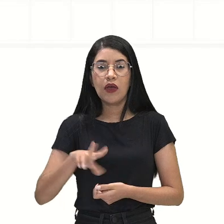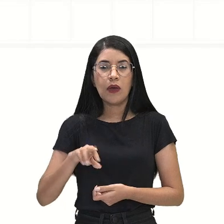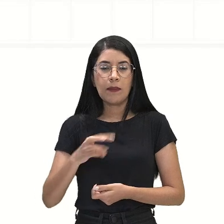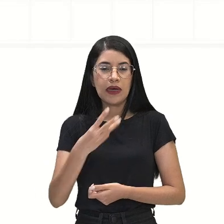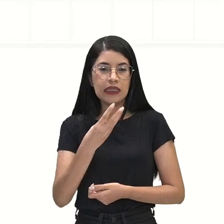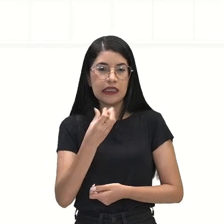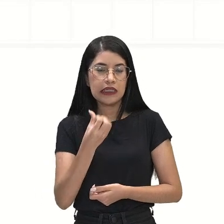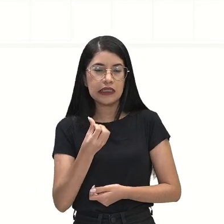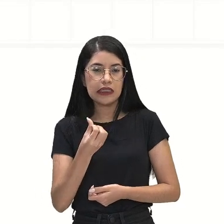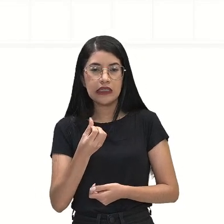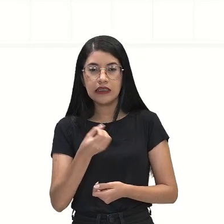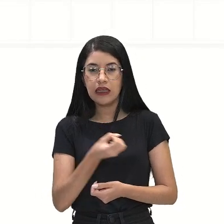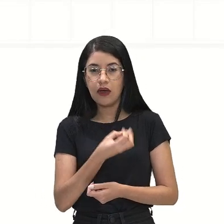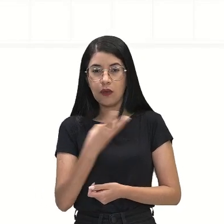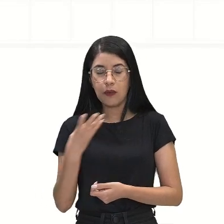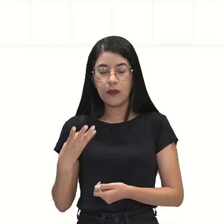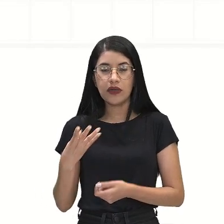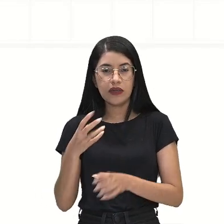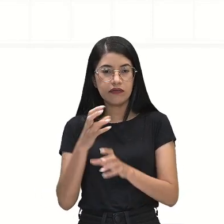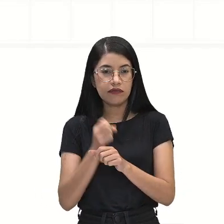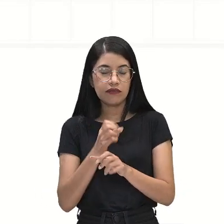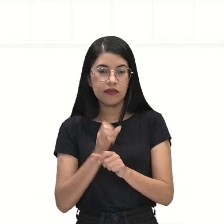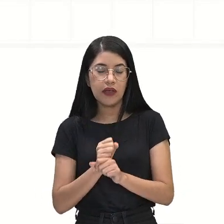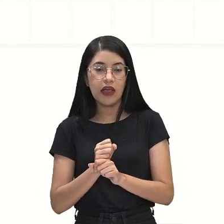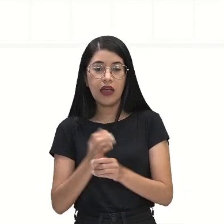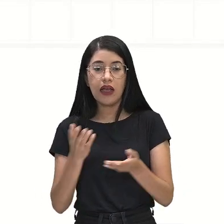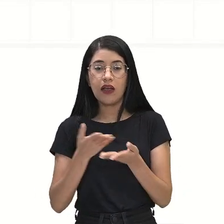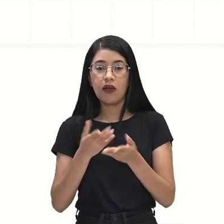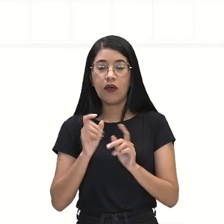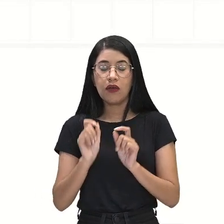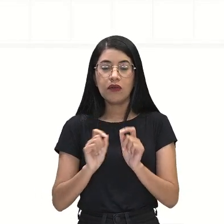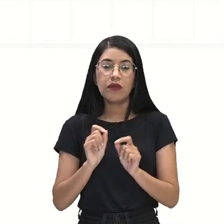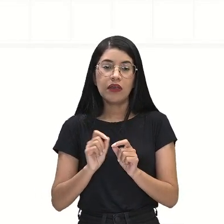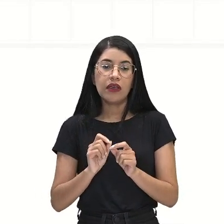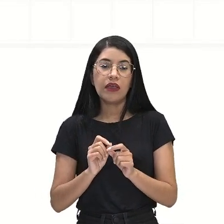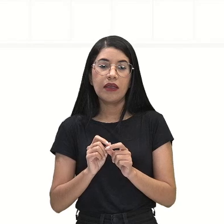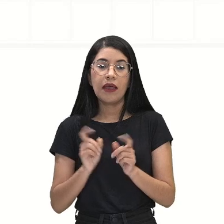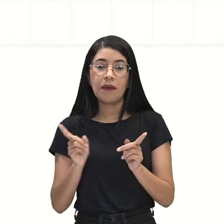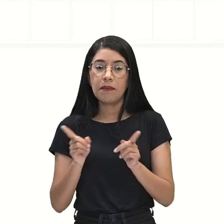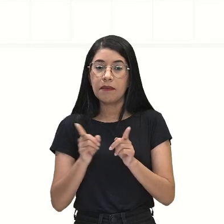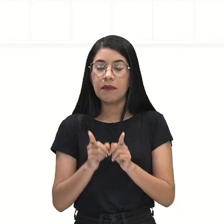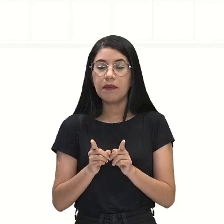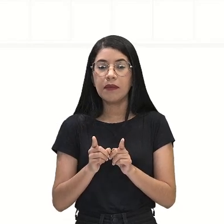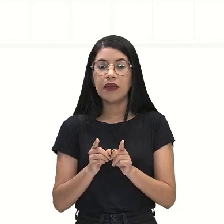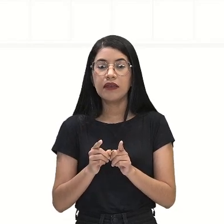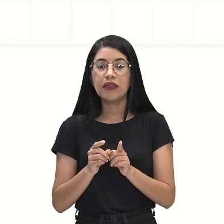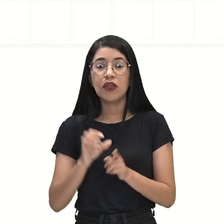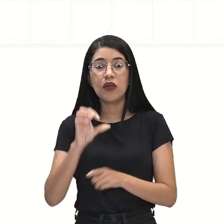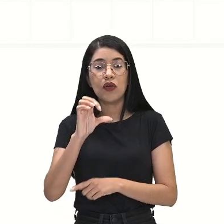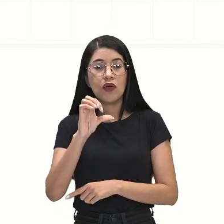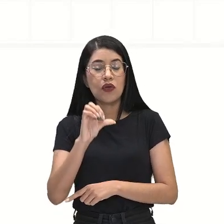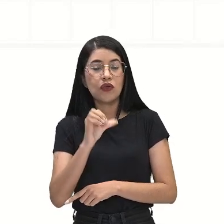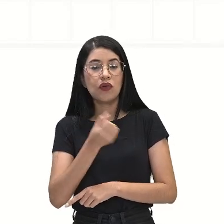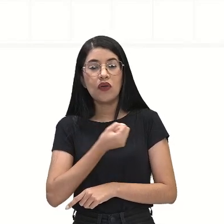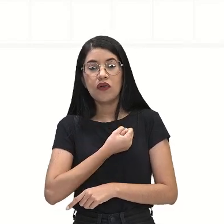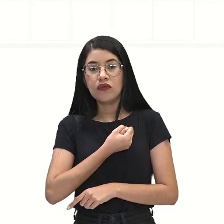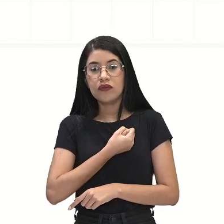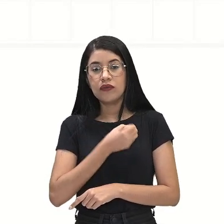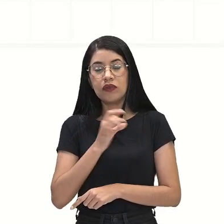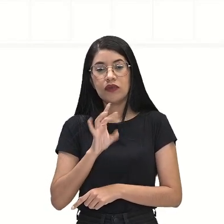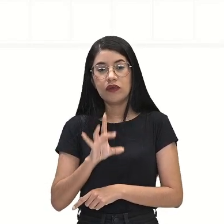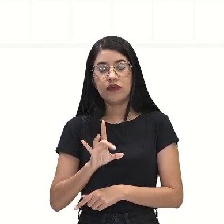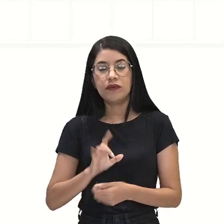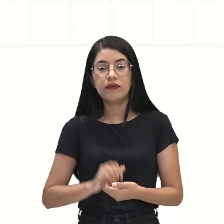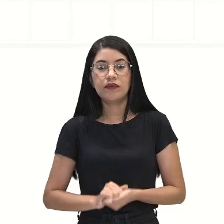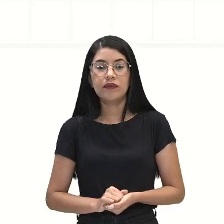elementos no meu espaço amostral, eu vou ter um espaço amostral com 9 elementos.